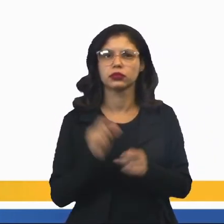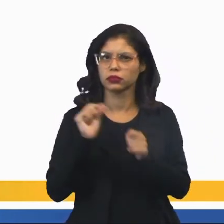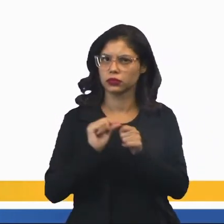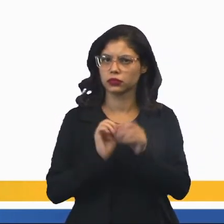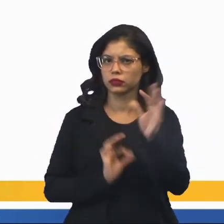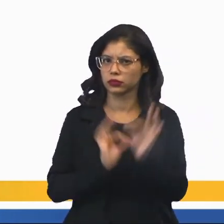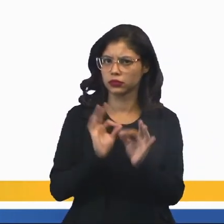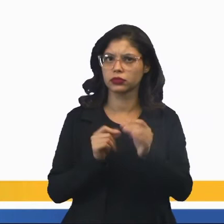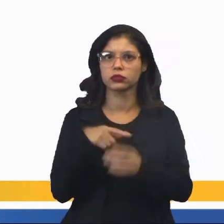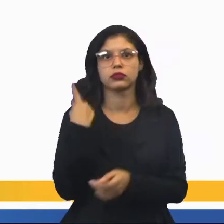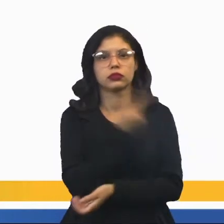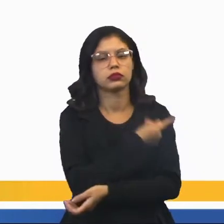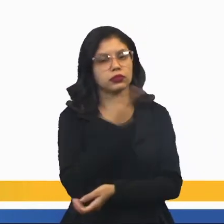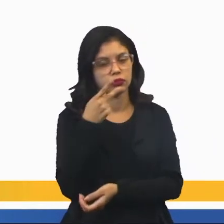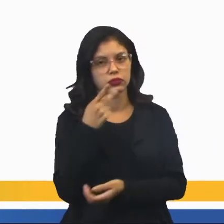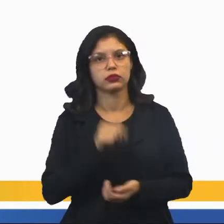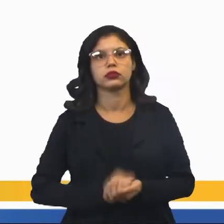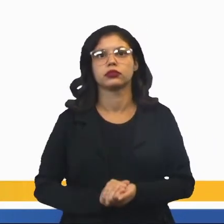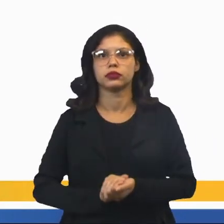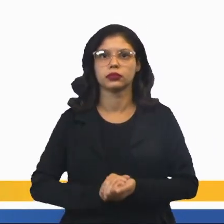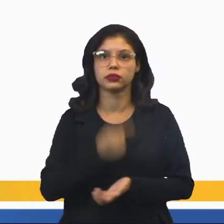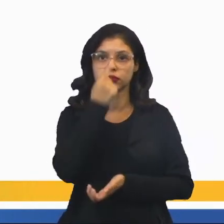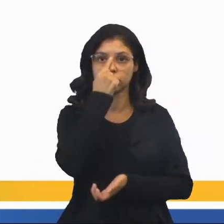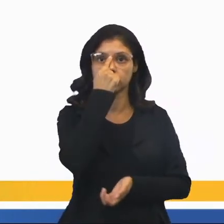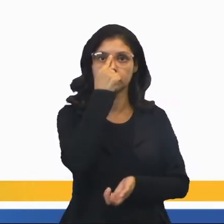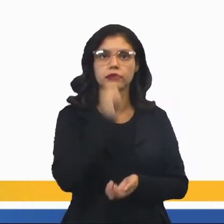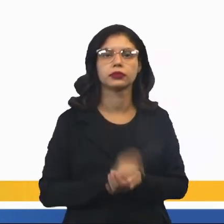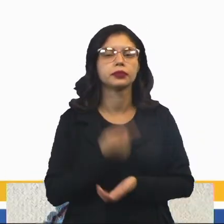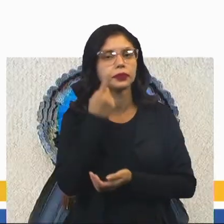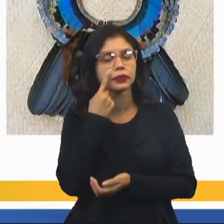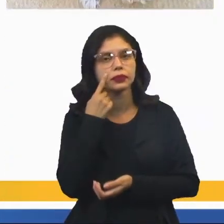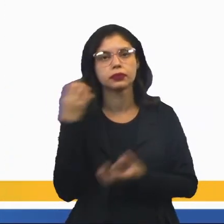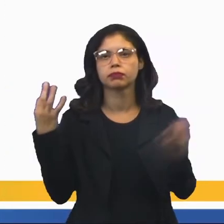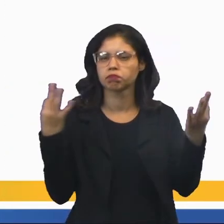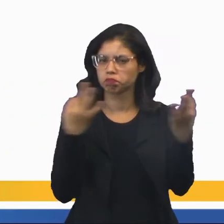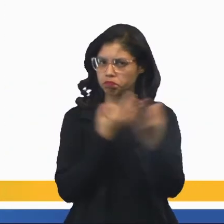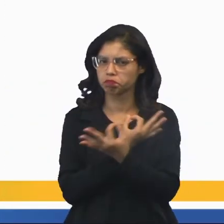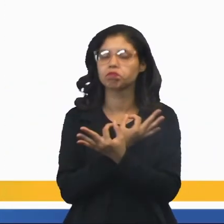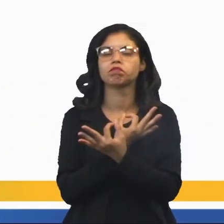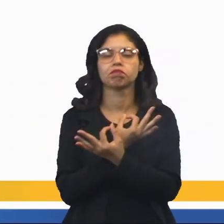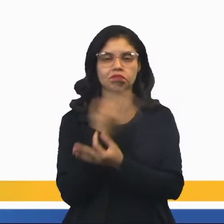costumeiramente nós falamos. Olha só. Olha que lindo.